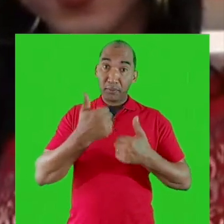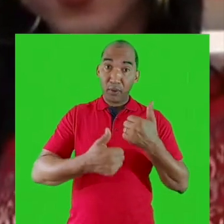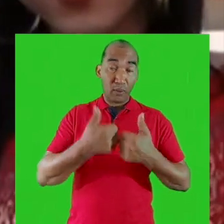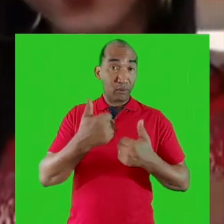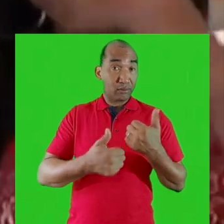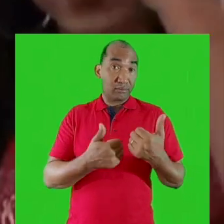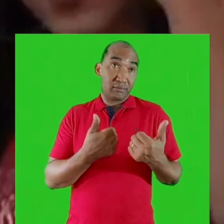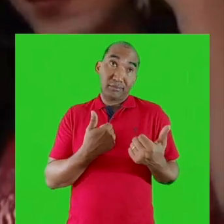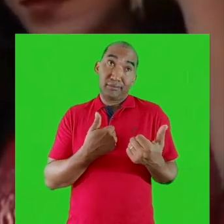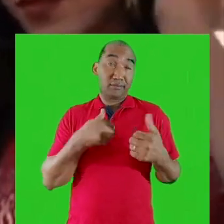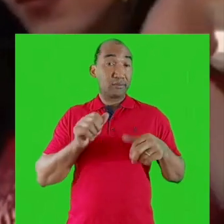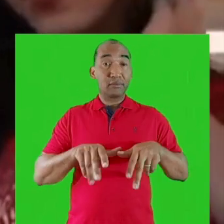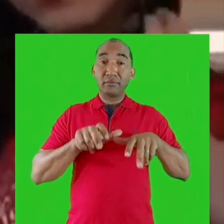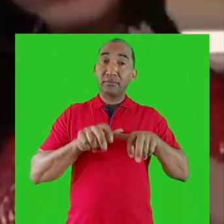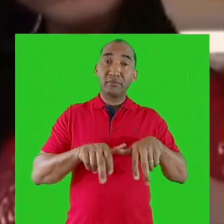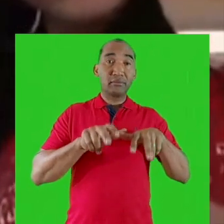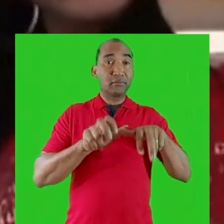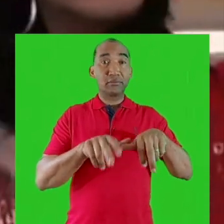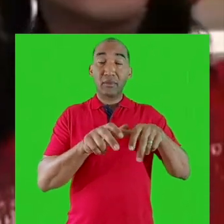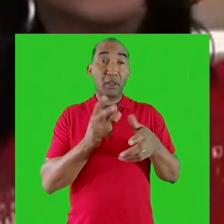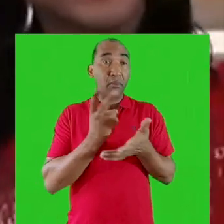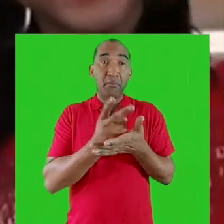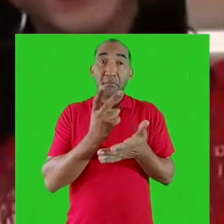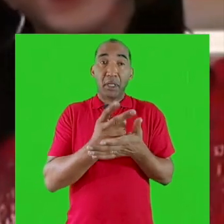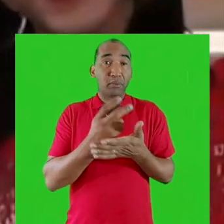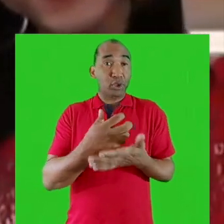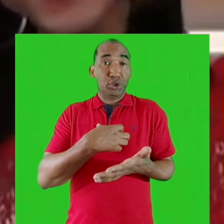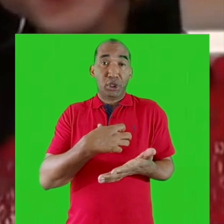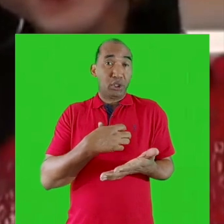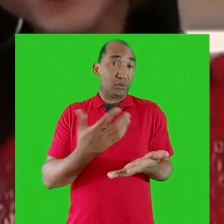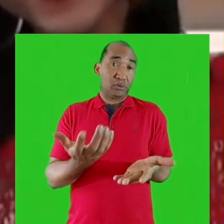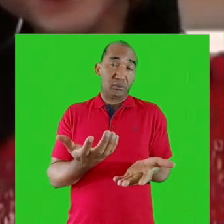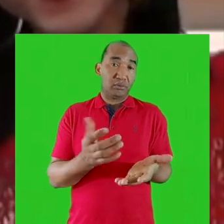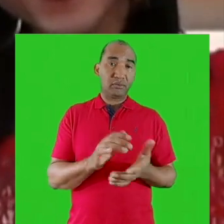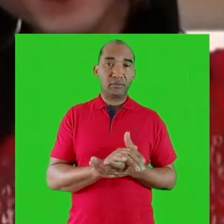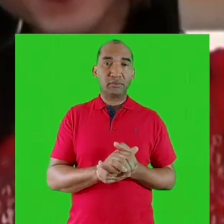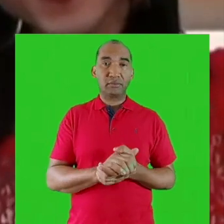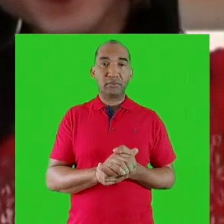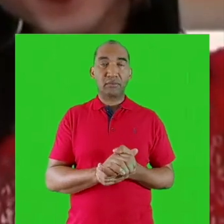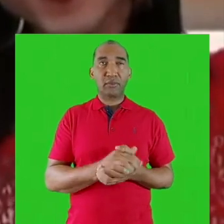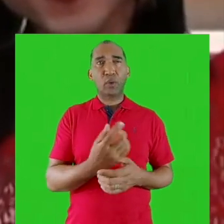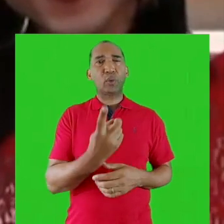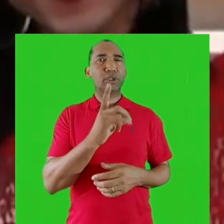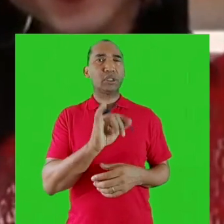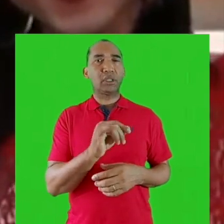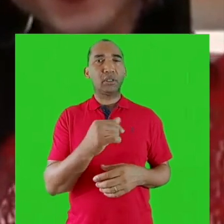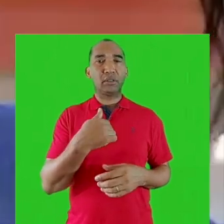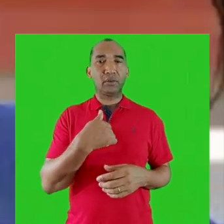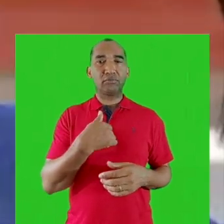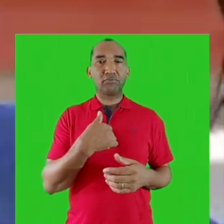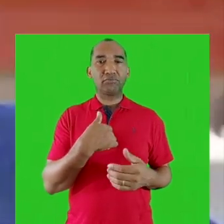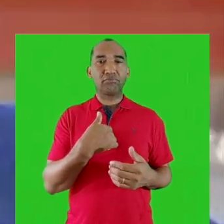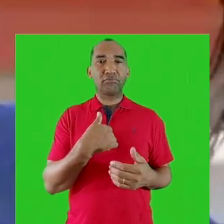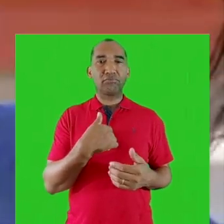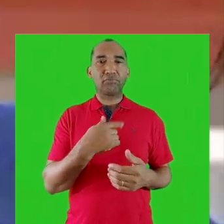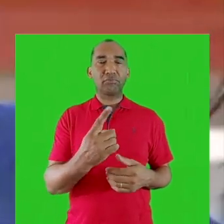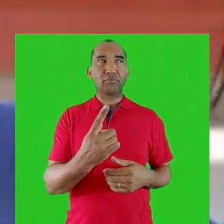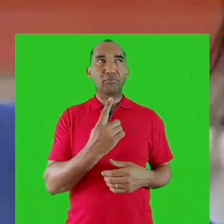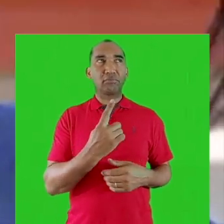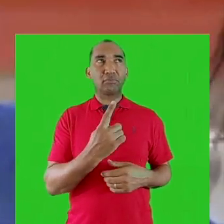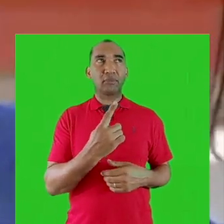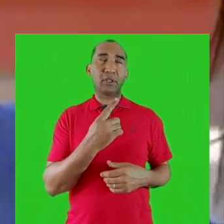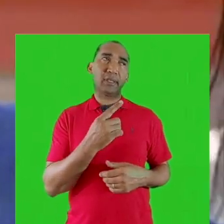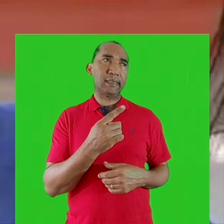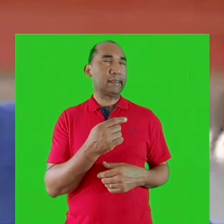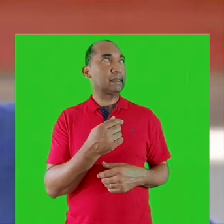jogador de futebol, ele ia andar do mesmo jeito como eu ando com ele. Eu não ia fazer diferença, certo? Um dia eu cheguei para meu